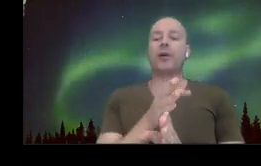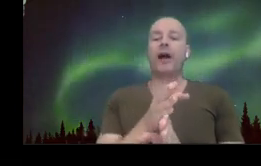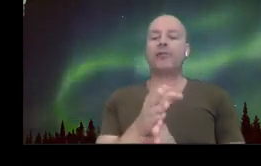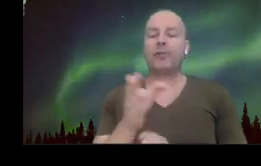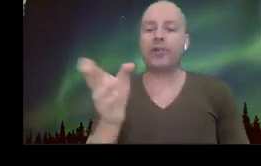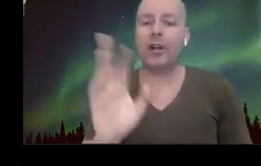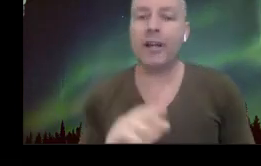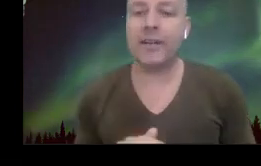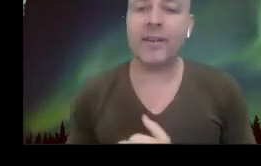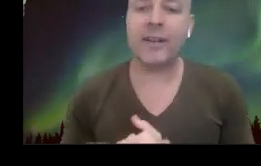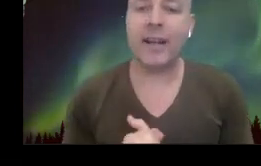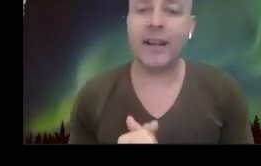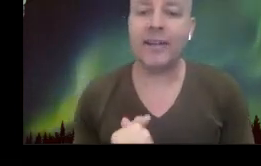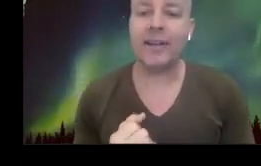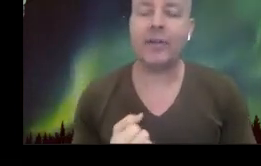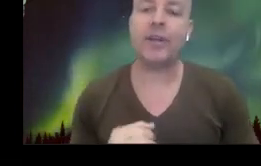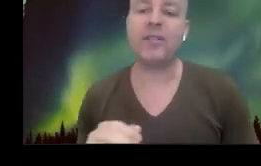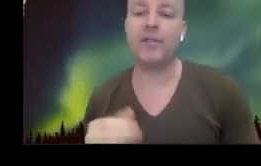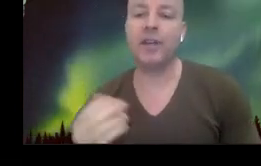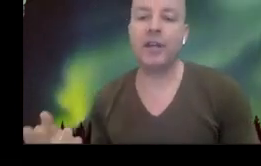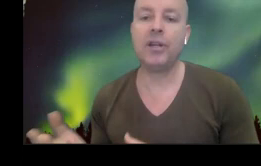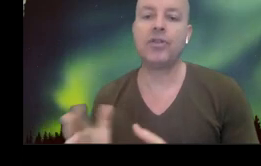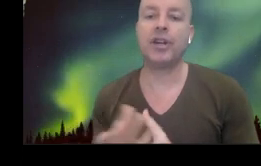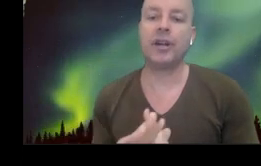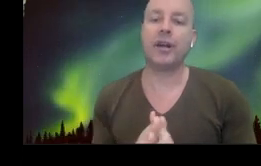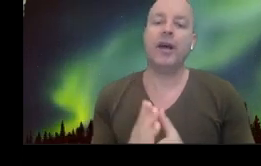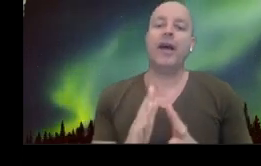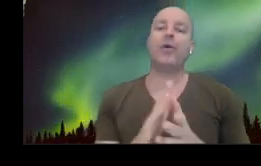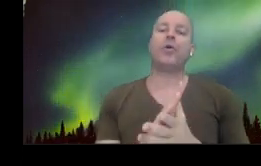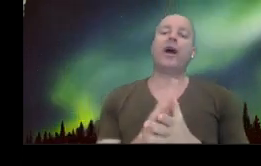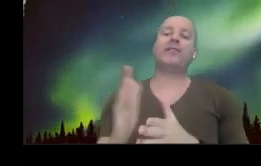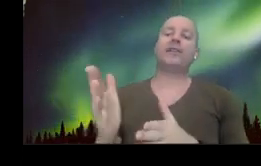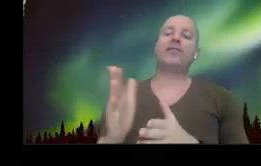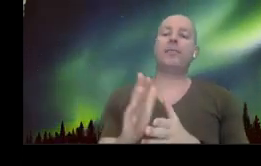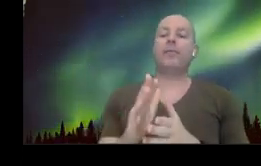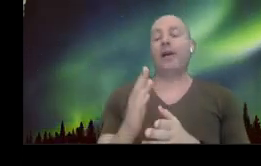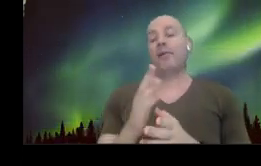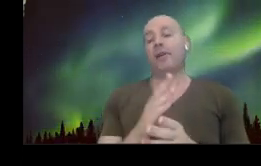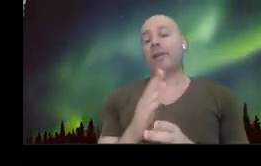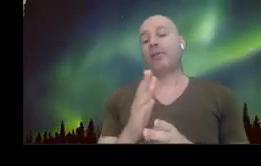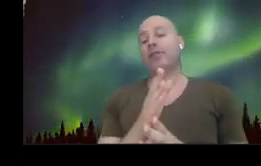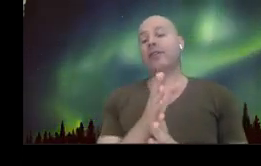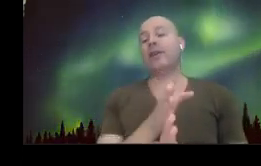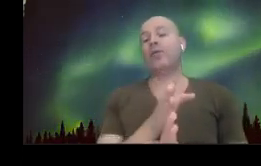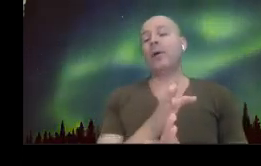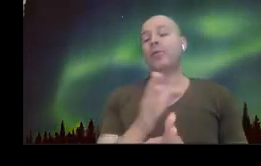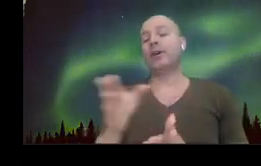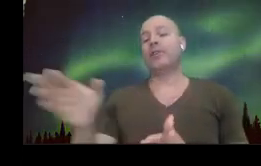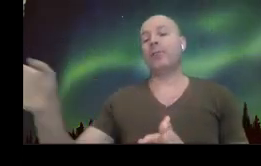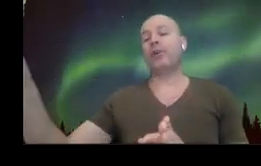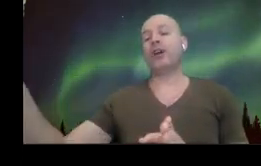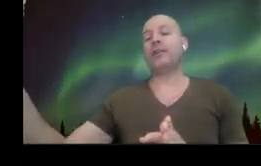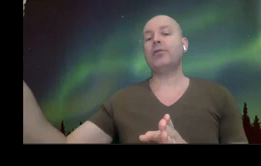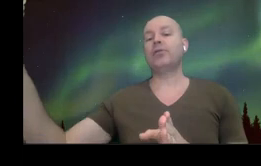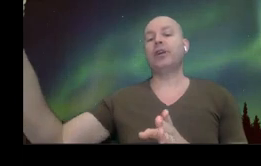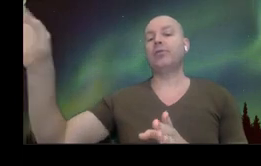No primeiro gráfico, você olha ali, você tem ali 120, é a distância que você ainda tem alguma